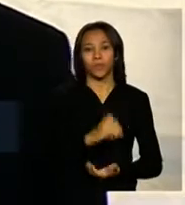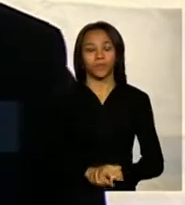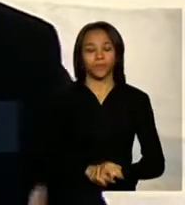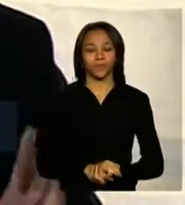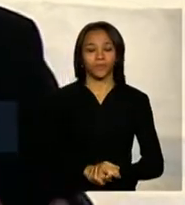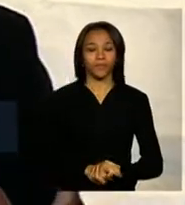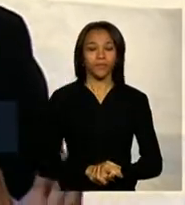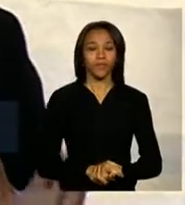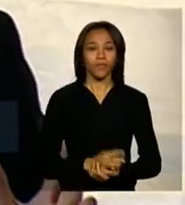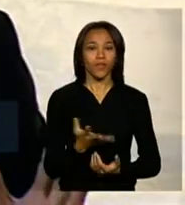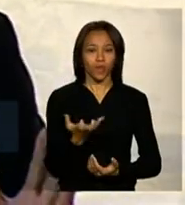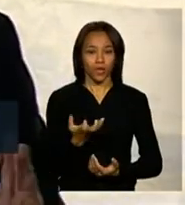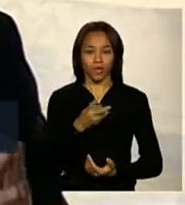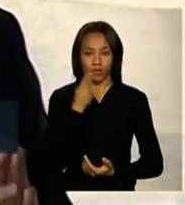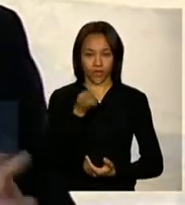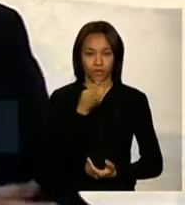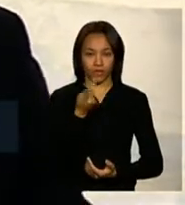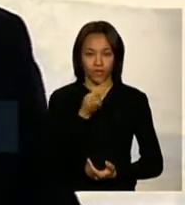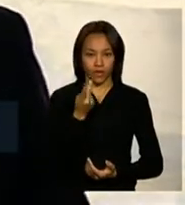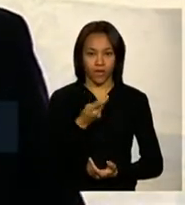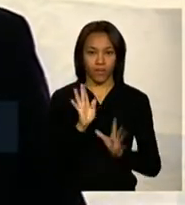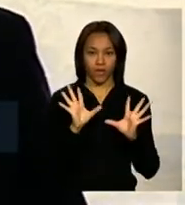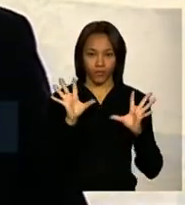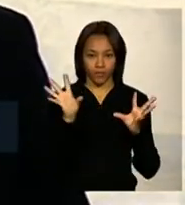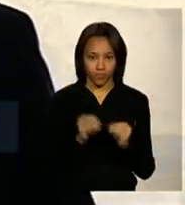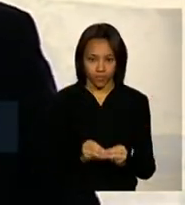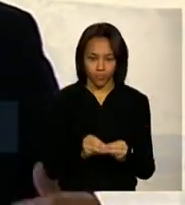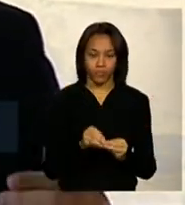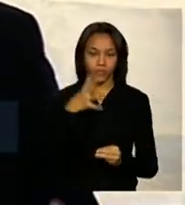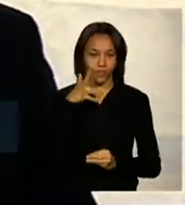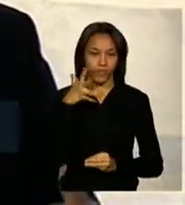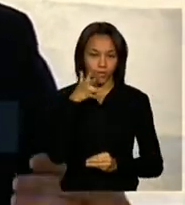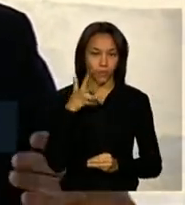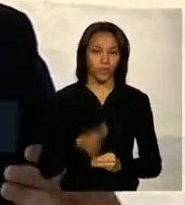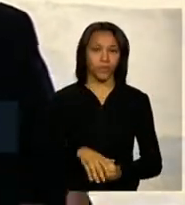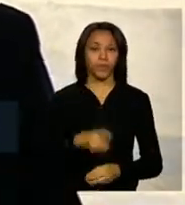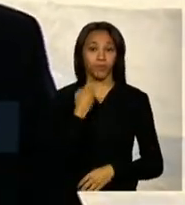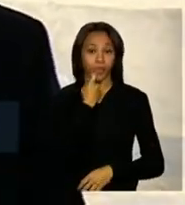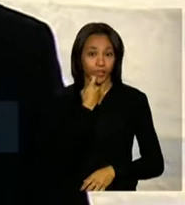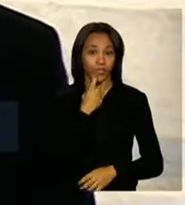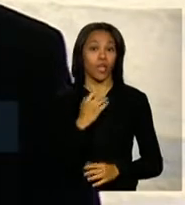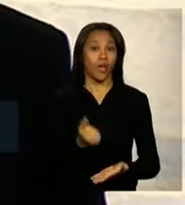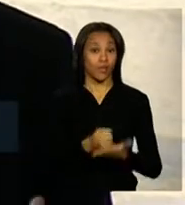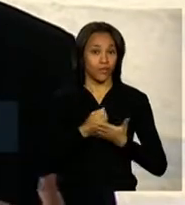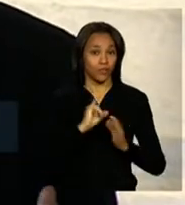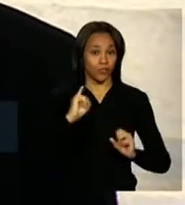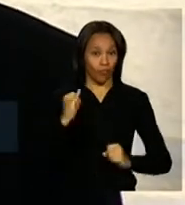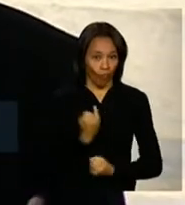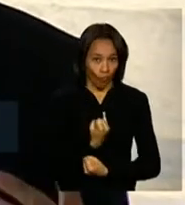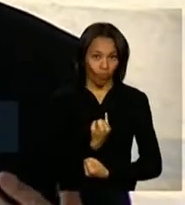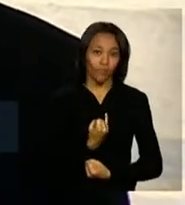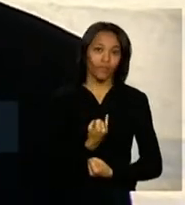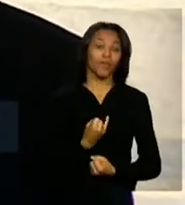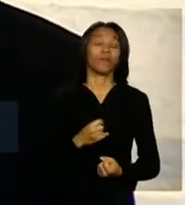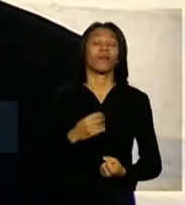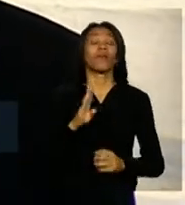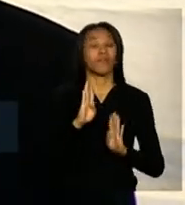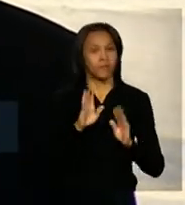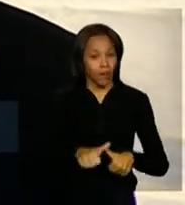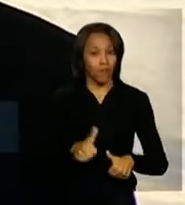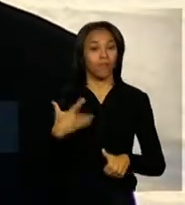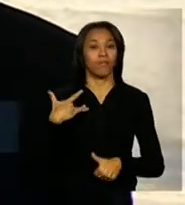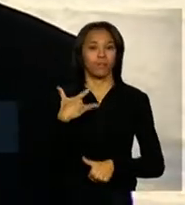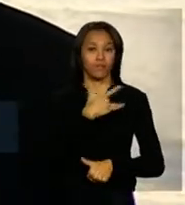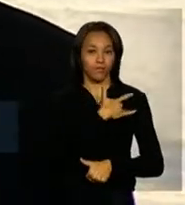executivo então quer dizer para finalizar deixe emagrece peixe faz bem